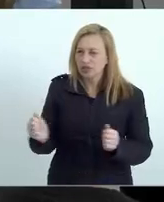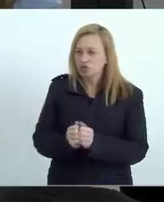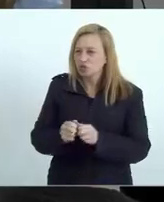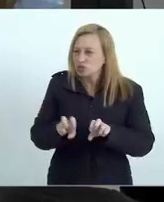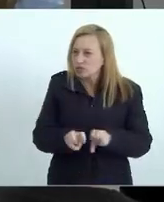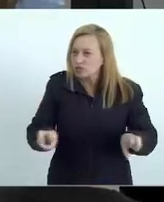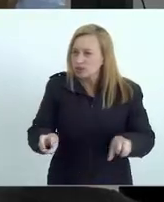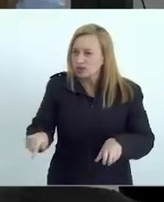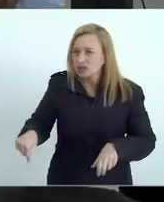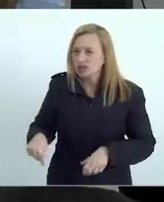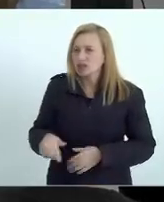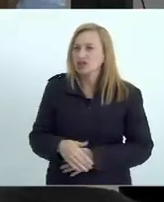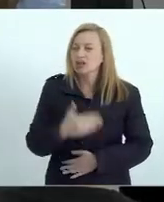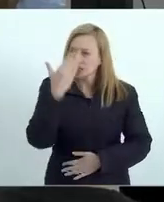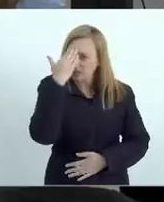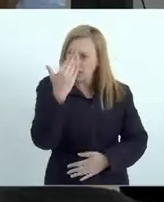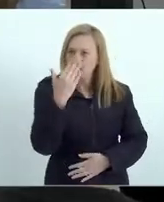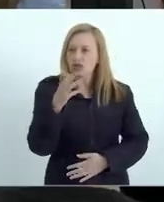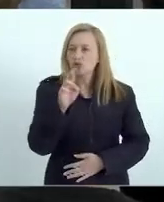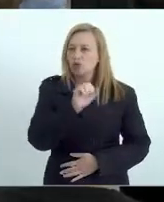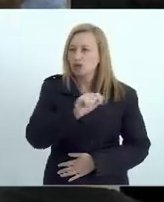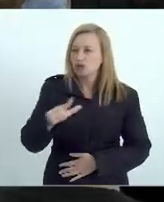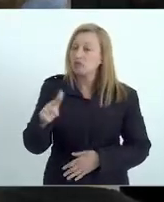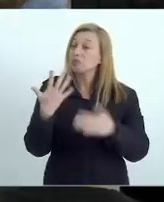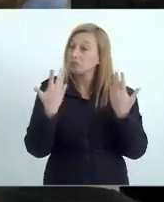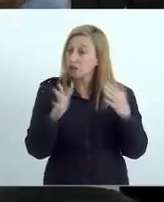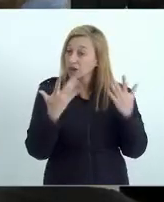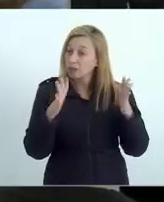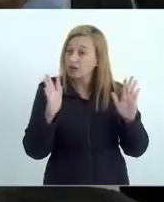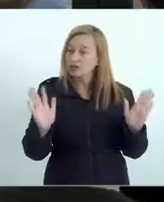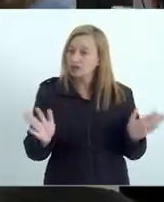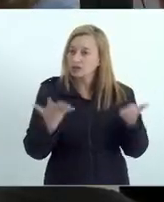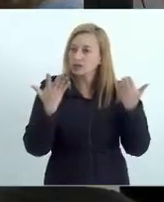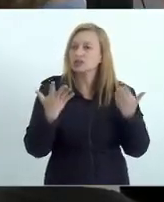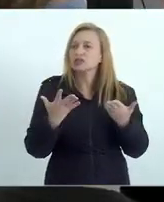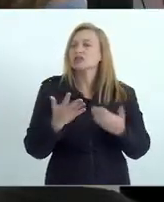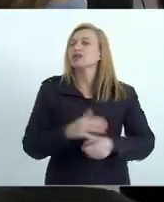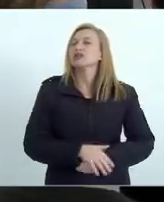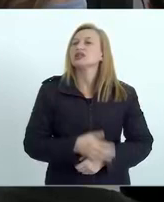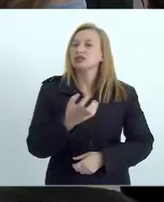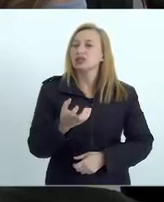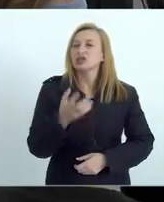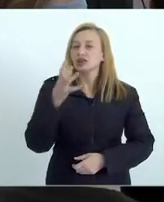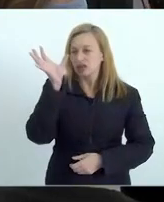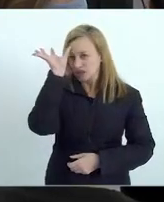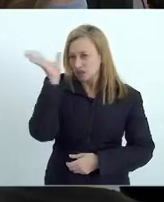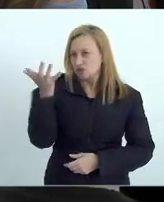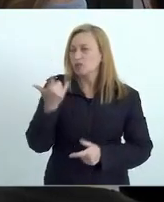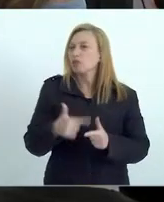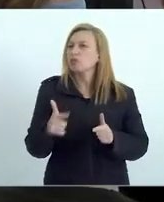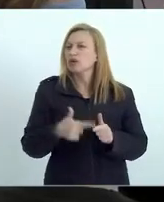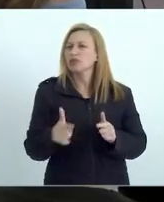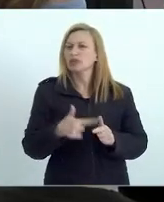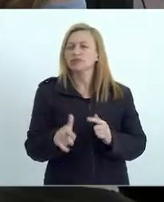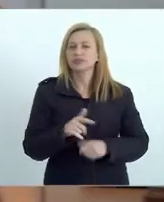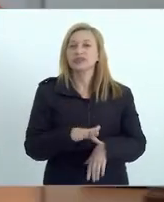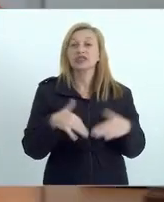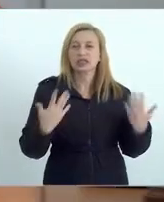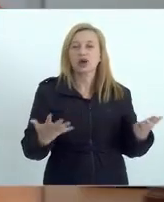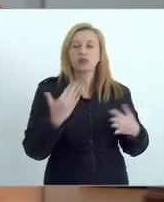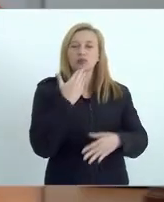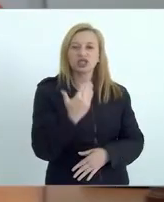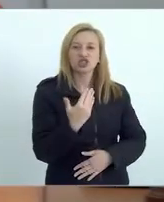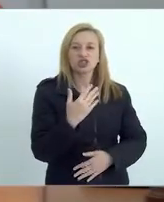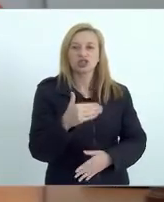encaminhamento agradecer a colônia Leandro parabéns pela pela iniciativa pela predisposição de querer resolver então é